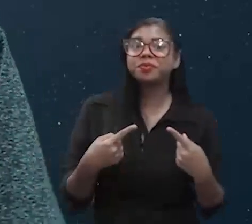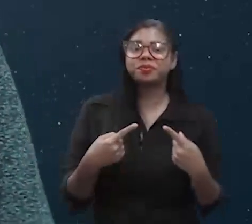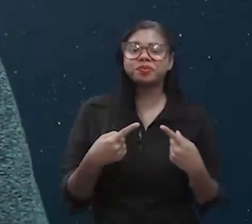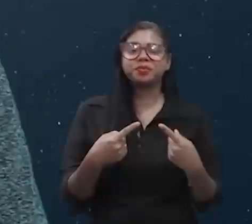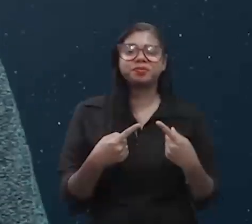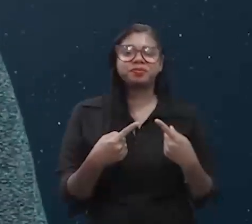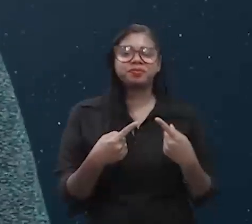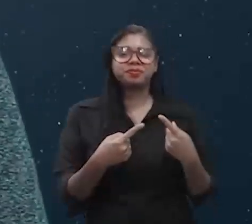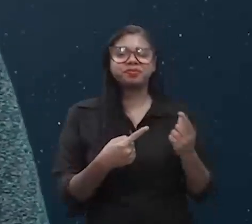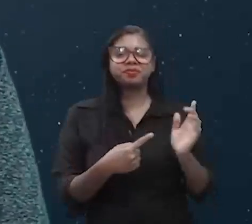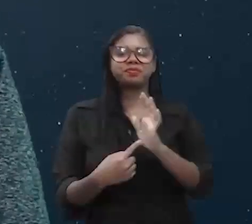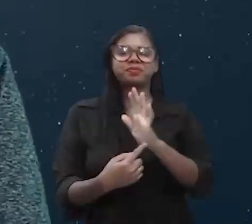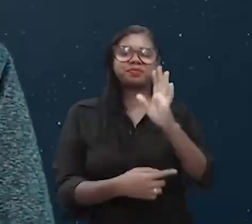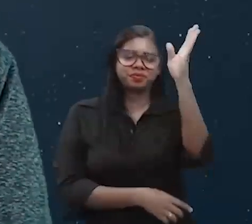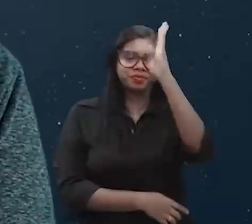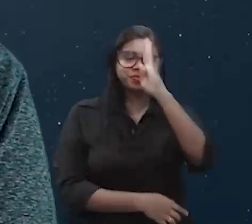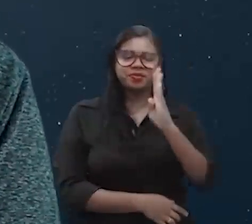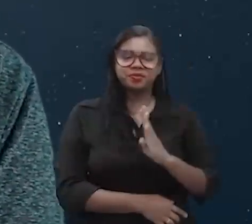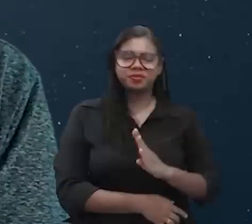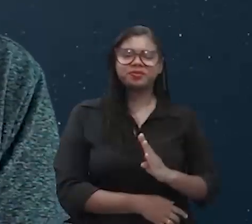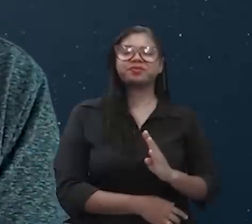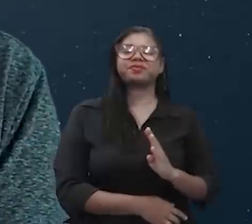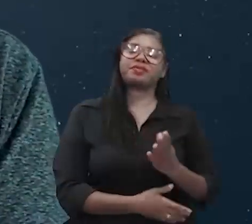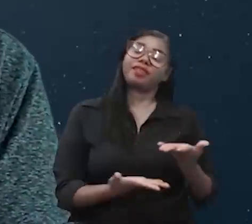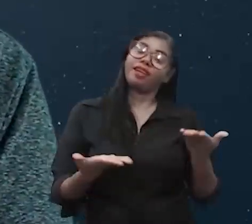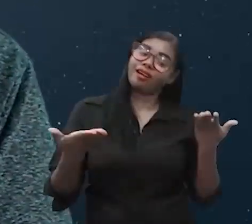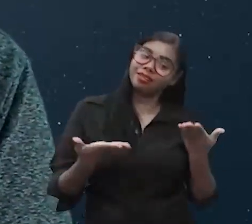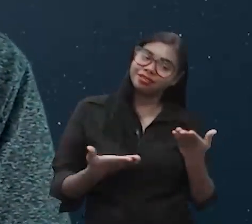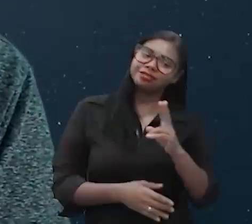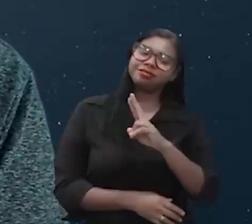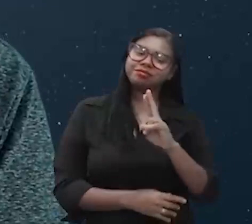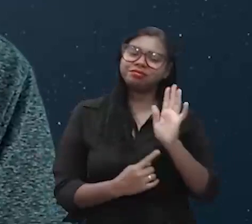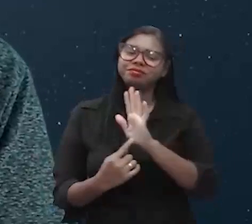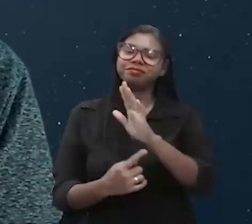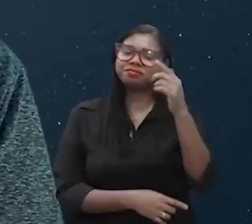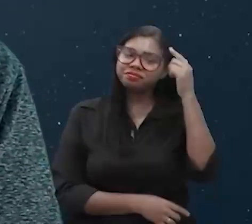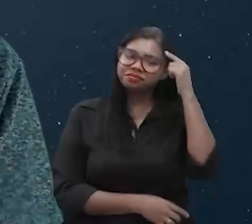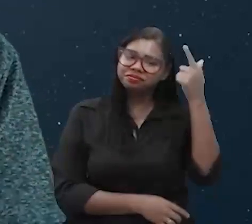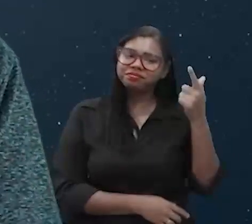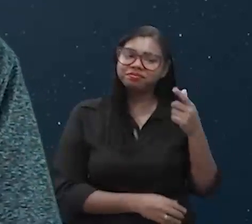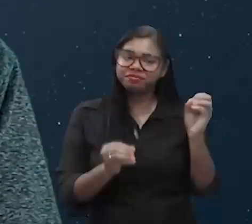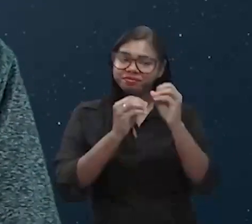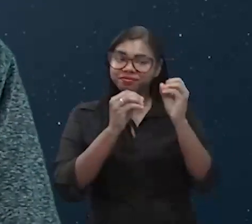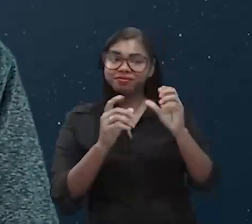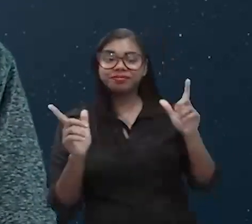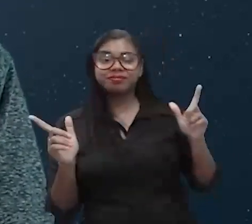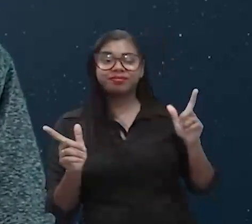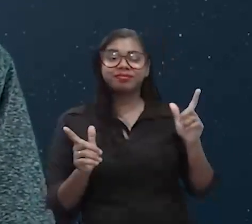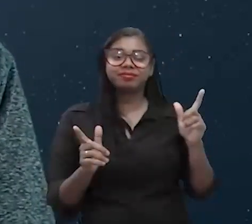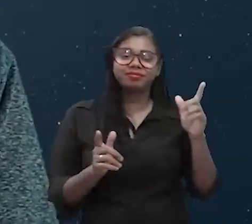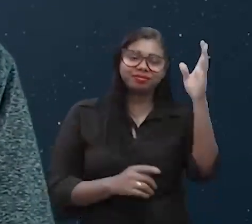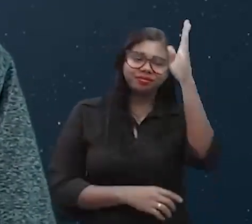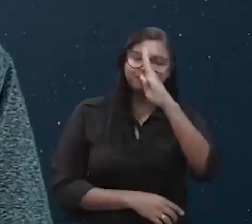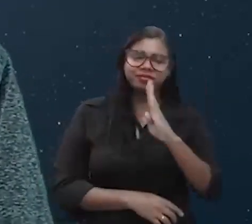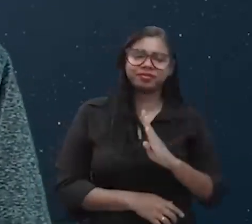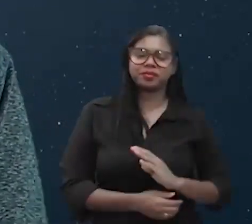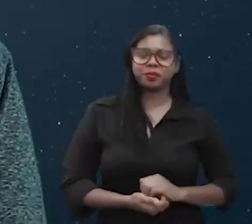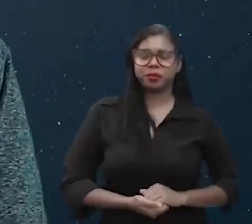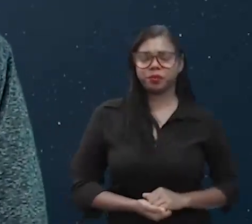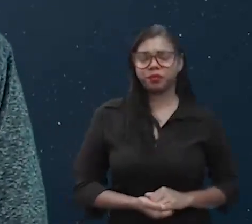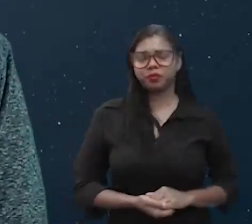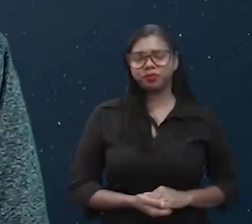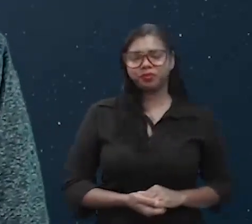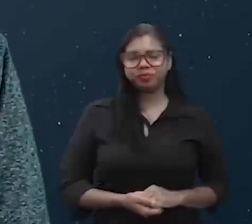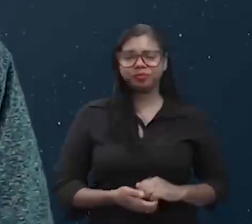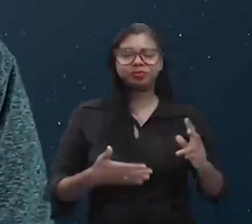agora. Agora o nome talvez caia bem, a descoberta do Brasil, tá? Agora nós vamos descobrir o Brasil. Vamos fazer uma